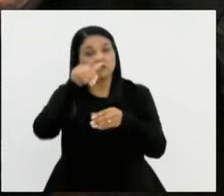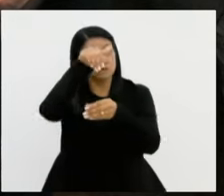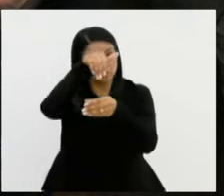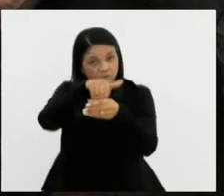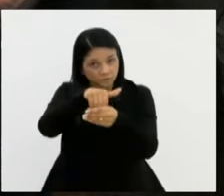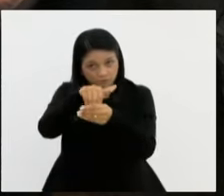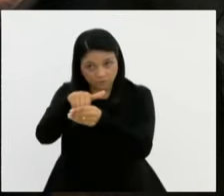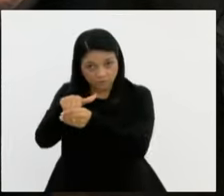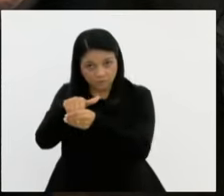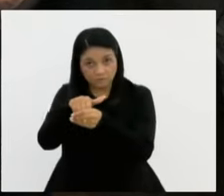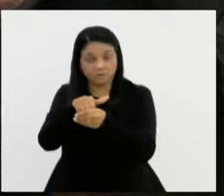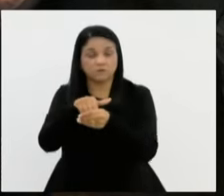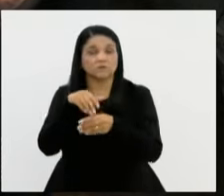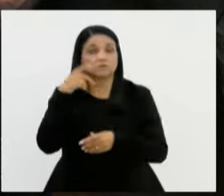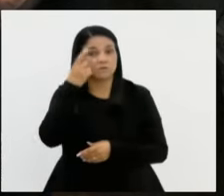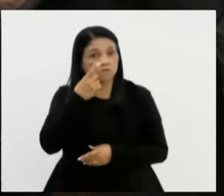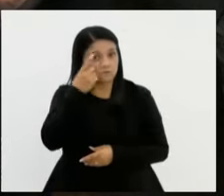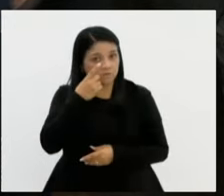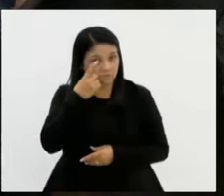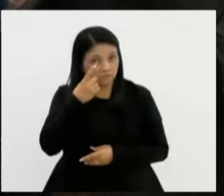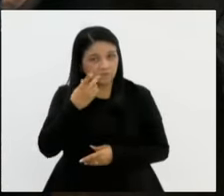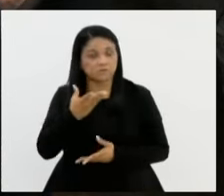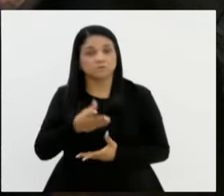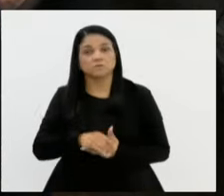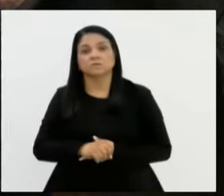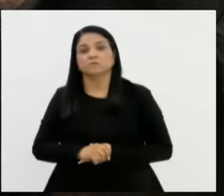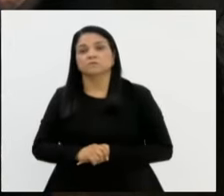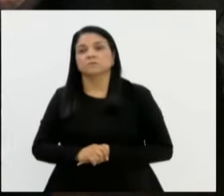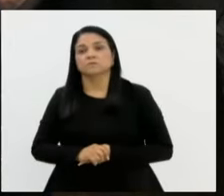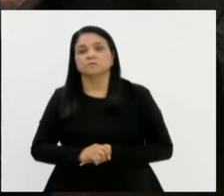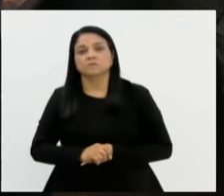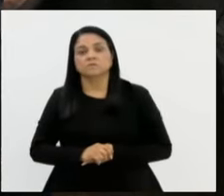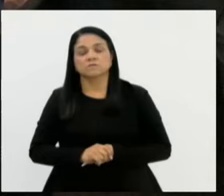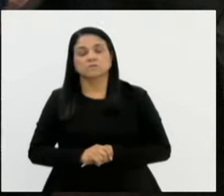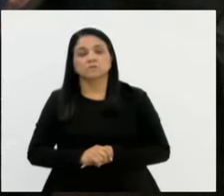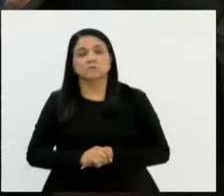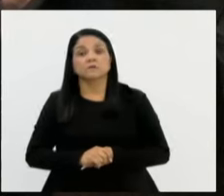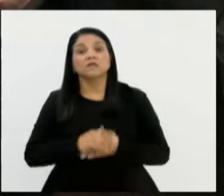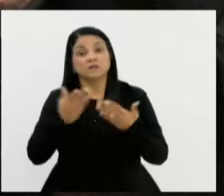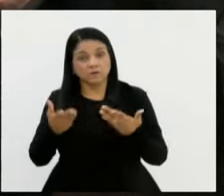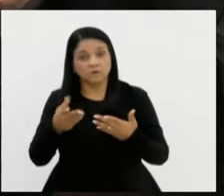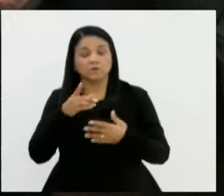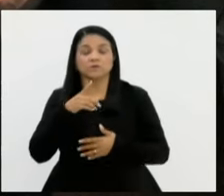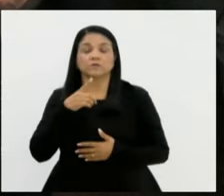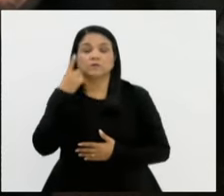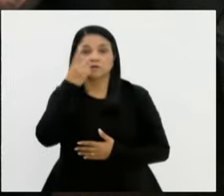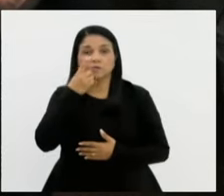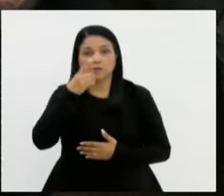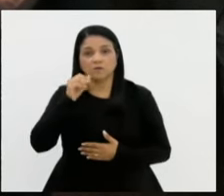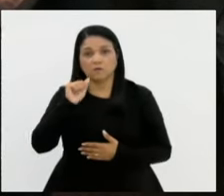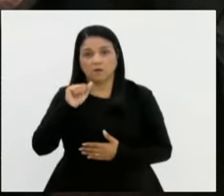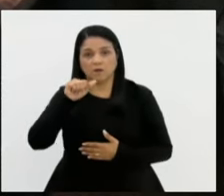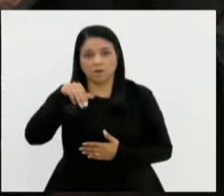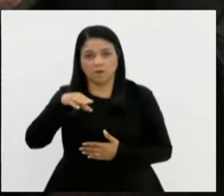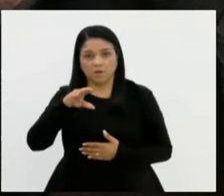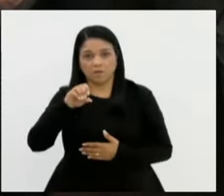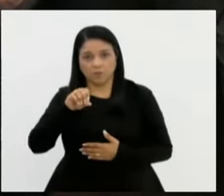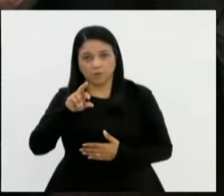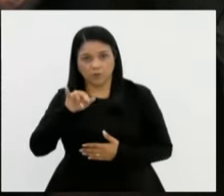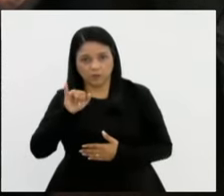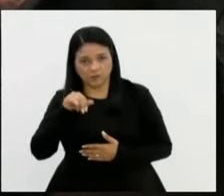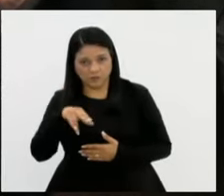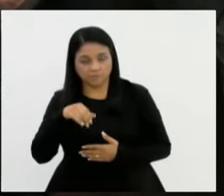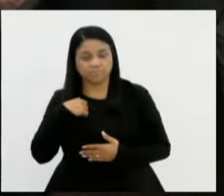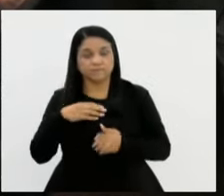Em relação ao mérito que o deputado Amorim falou dessa emenda, A gente vai ter oportunidade de conversar mais